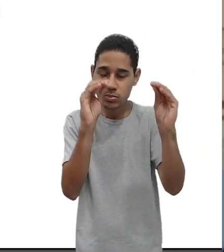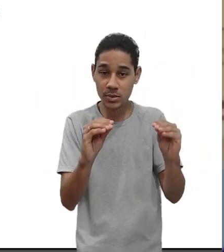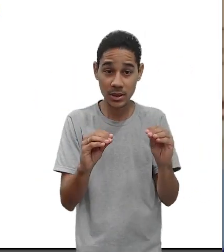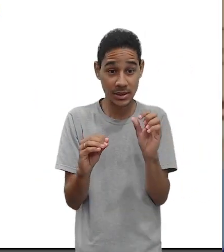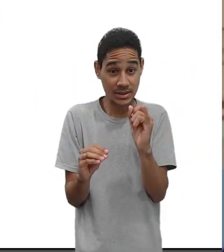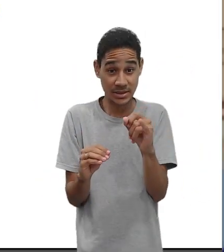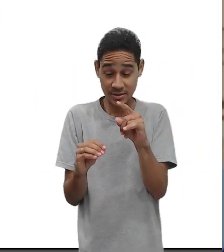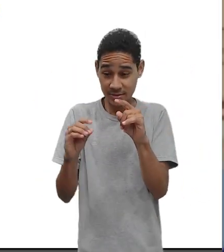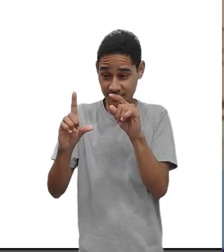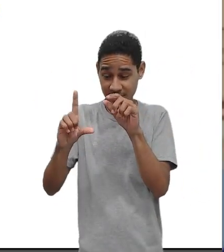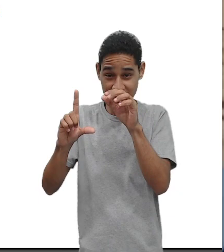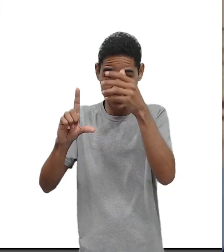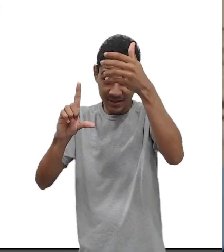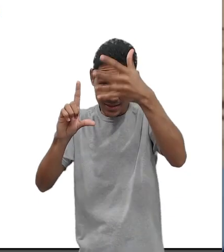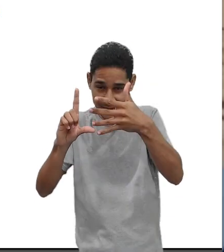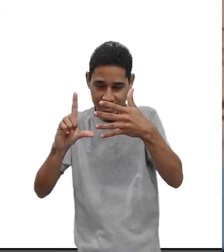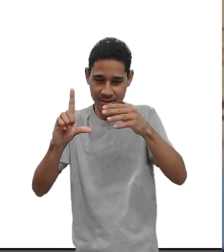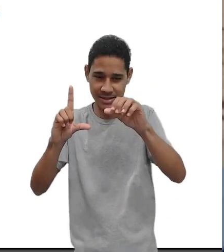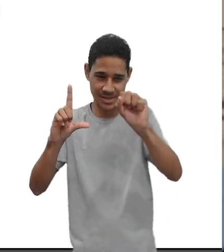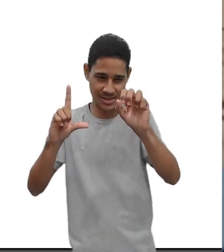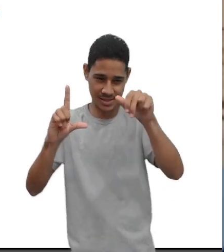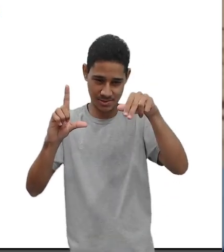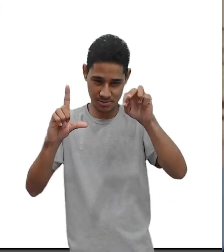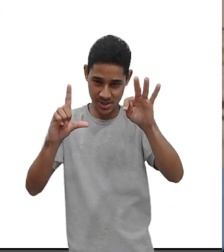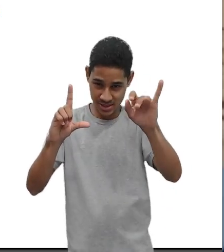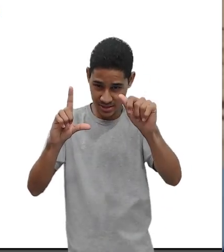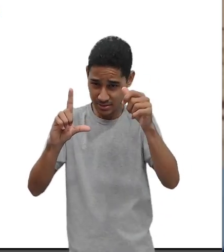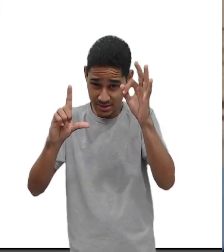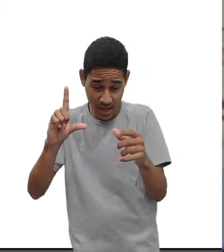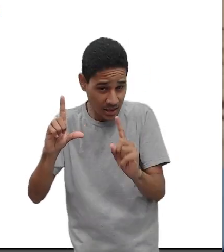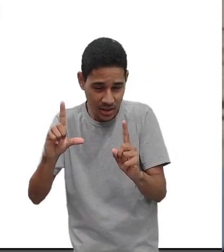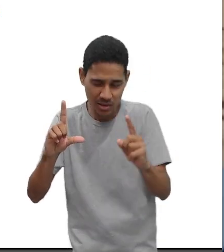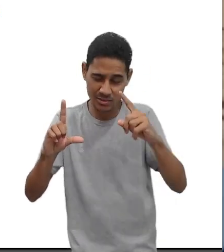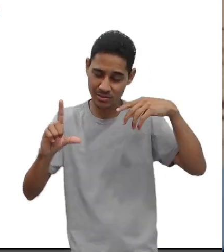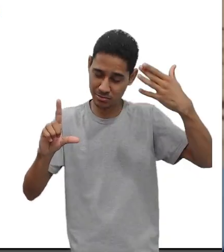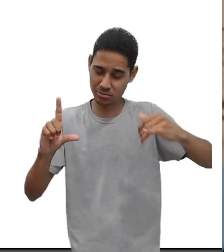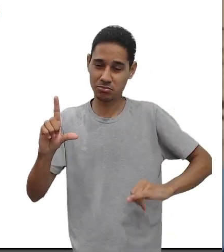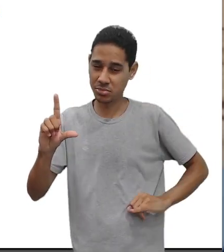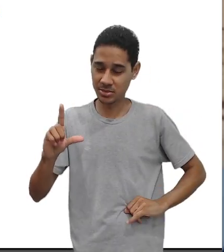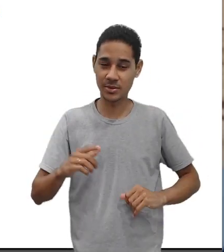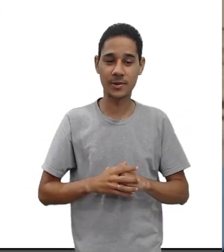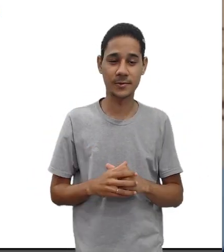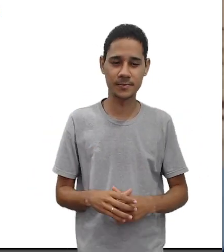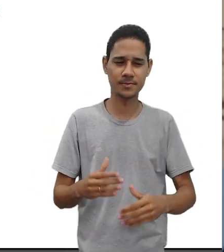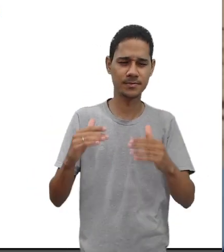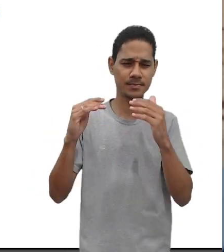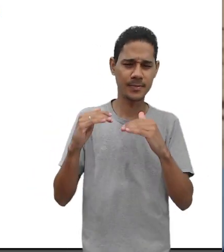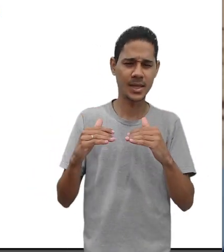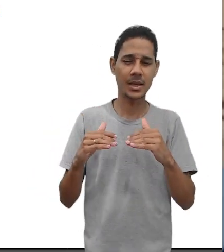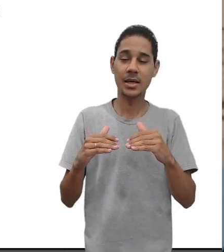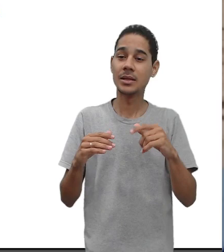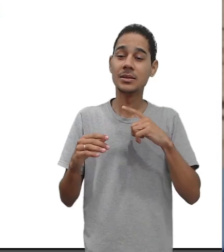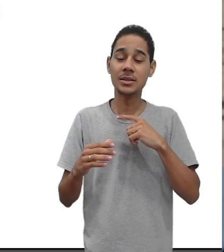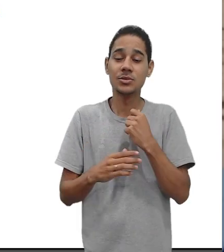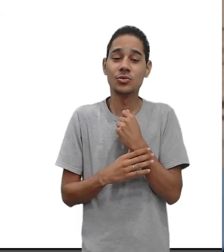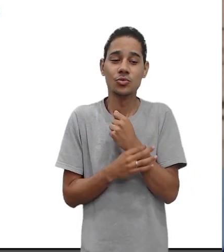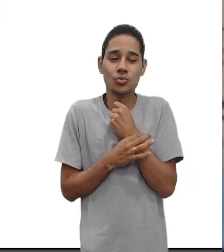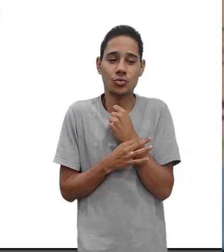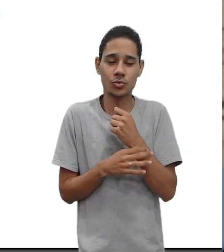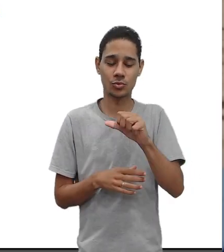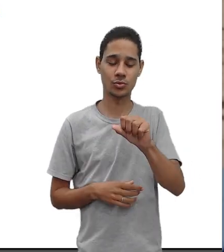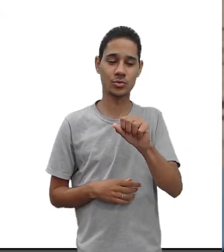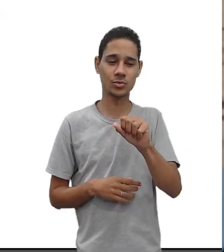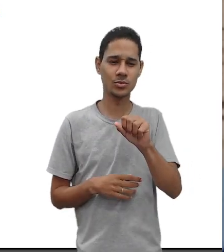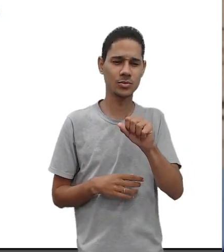exemplo, você vai sofrer um bocado. Suporte à diversidade de dispositivos, né? Hoje com HTML5 a